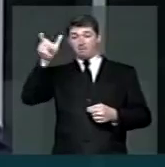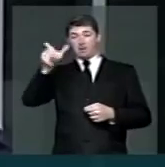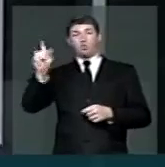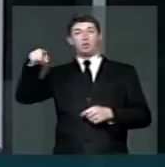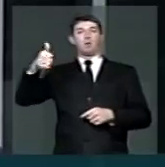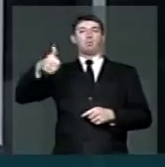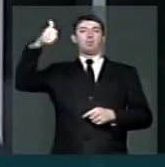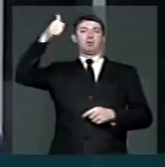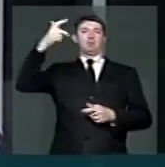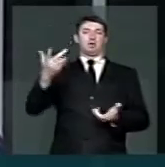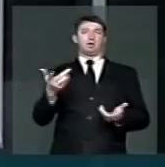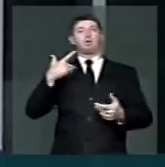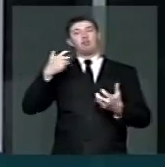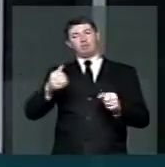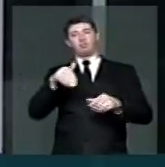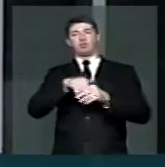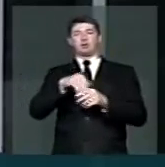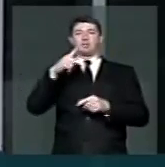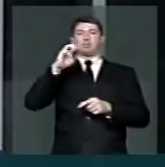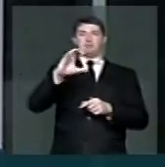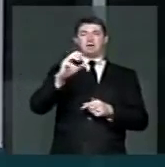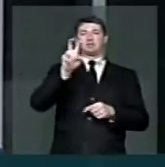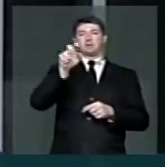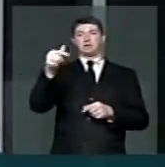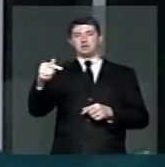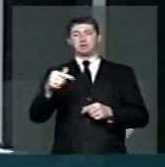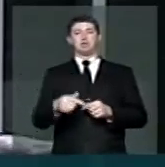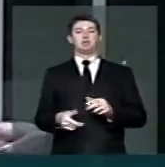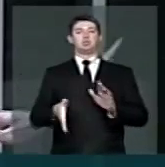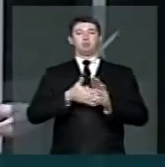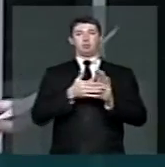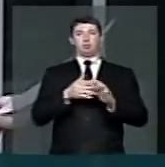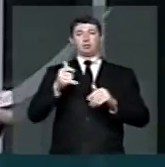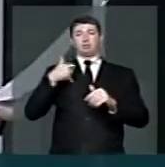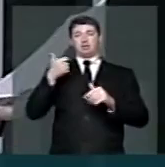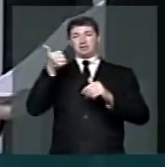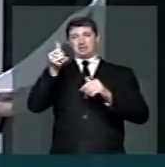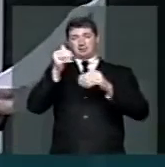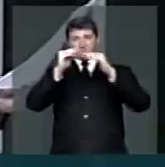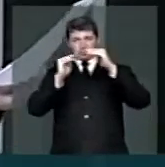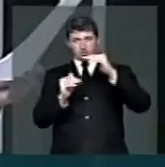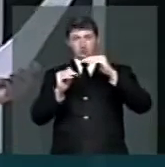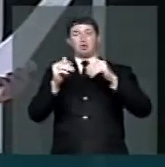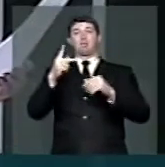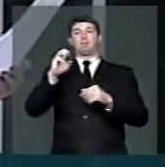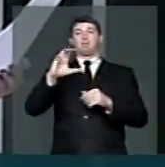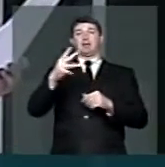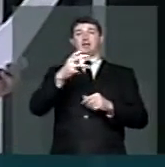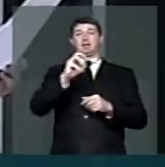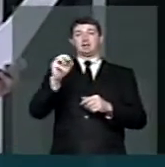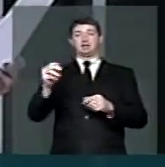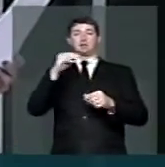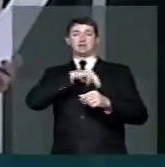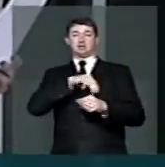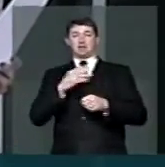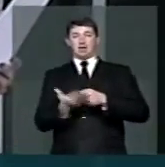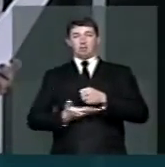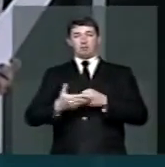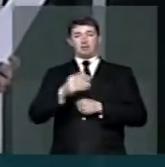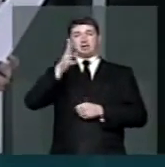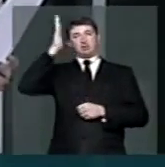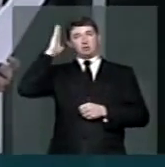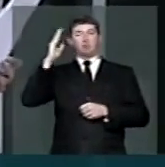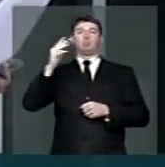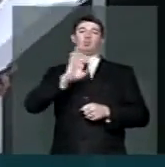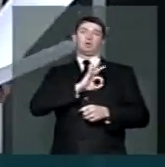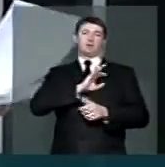portanto, esperamos que seja votada a PEC 57, propondo a redução da maioridade penal, a PEC 300, que estabelece que a remuneração dos policiais militares